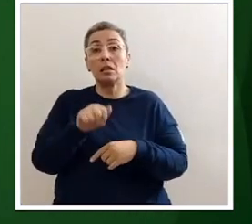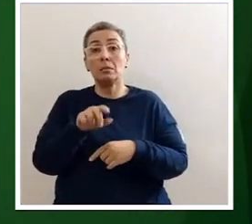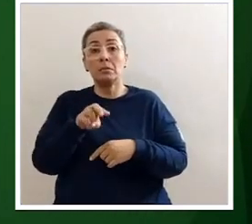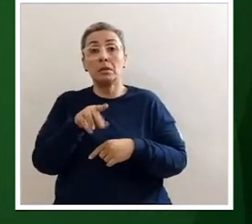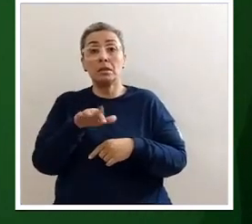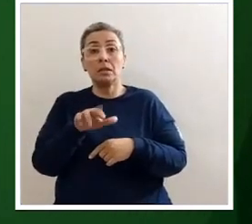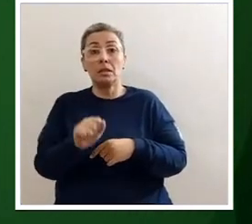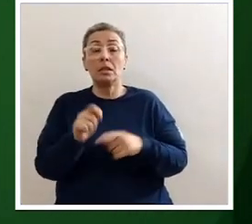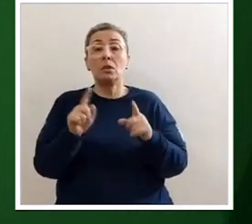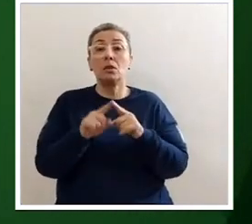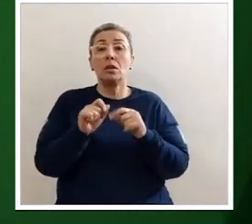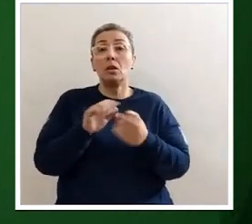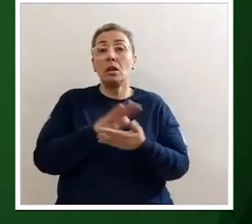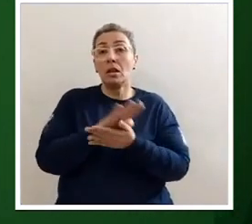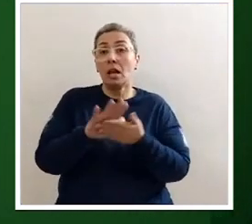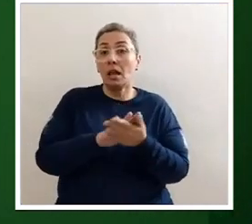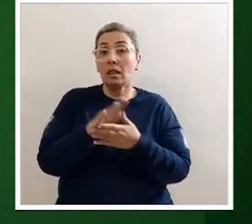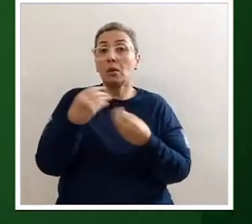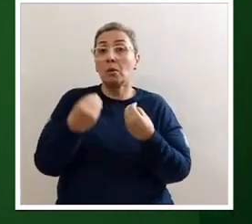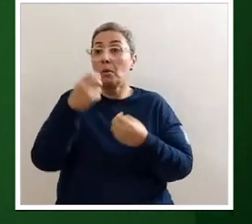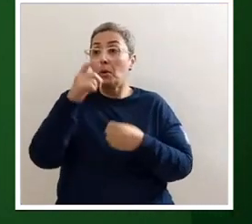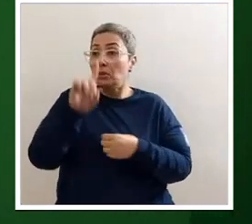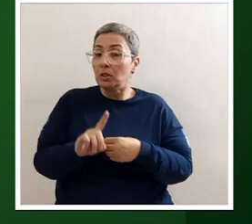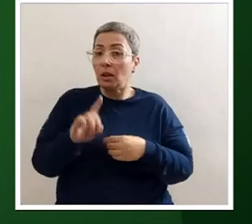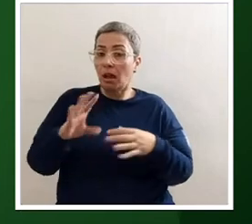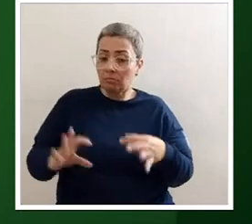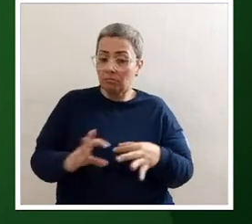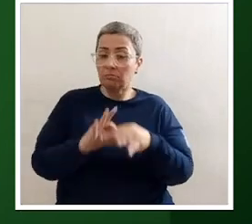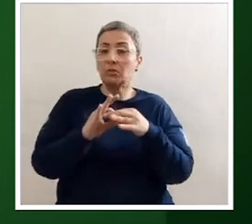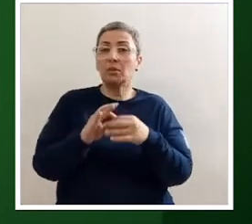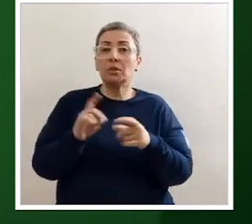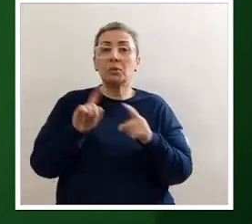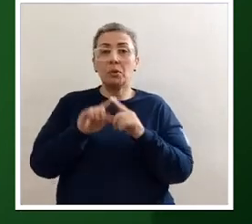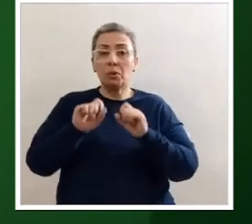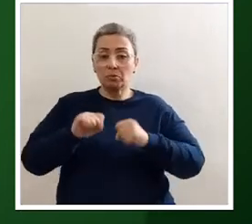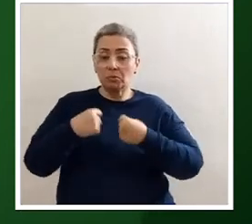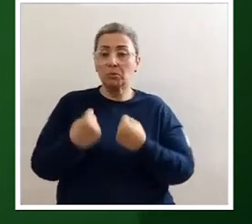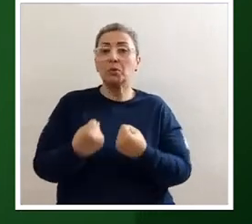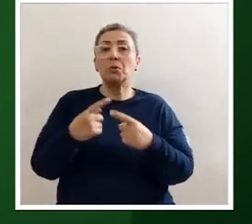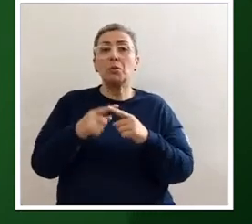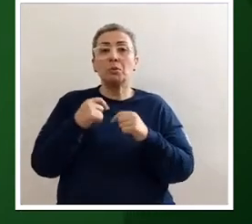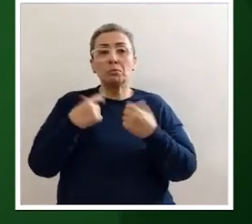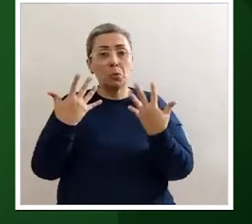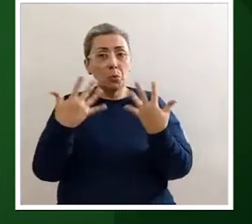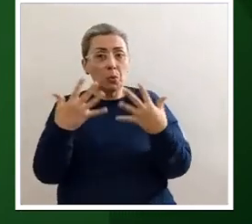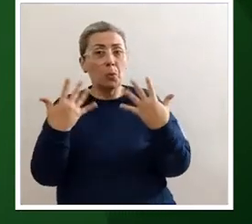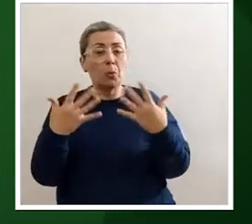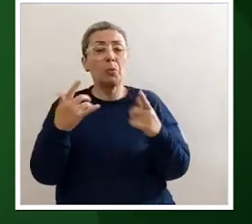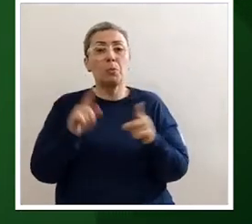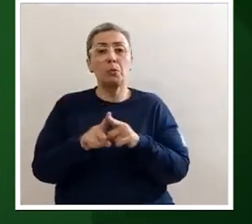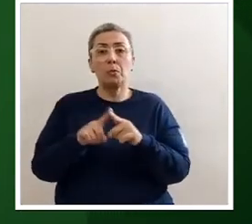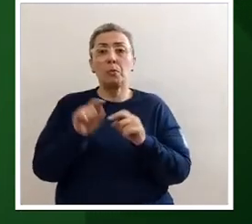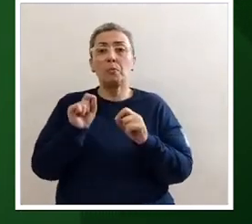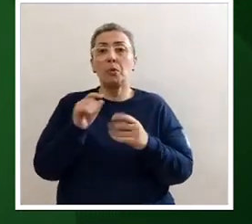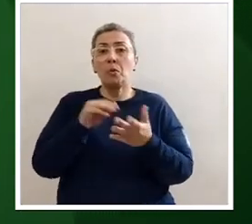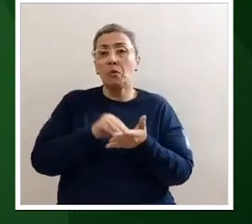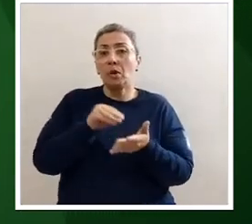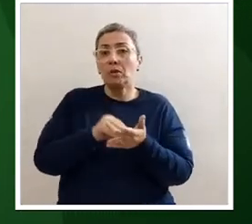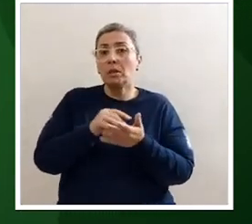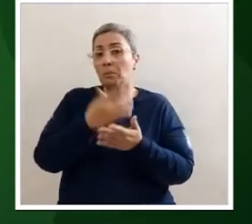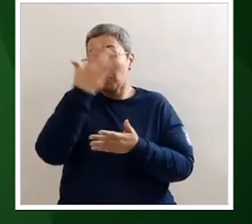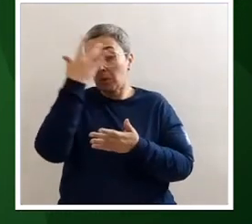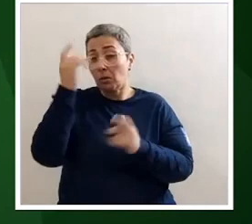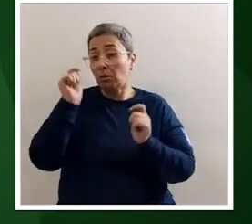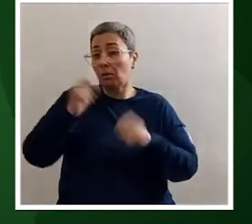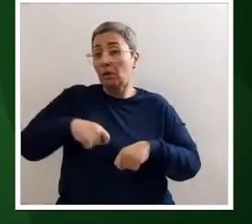nada como ter uma diretora engajada elogiando também e que falta são pessoas